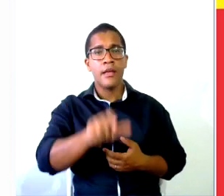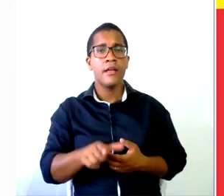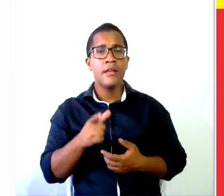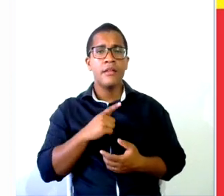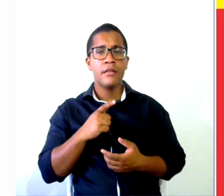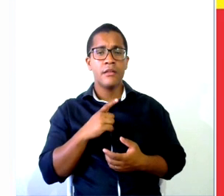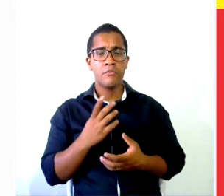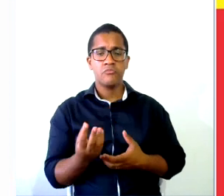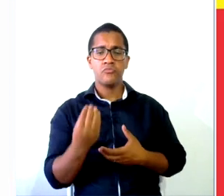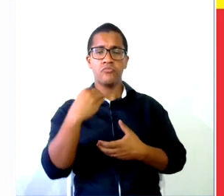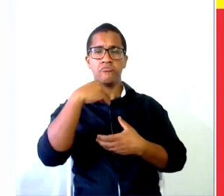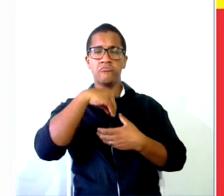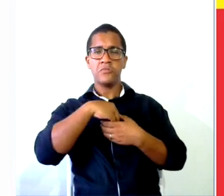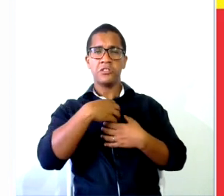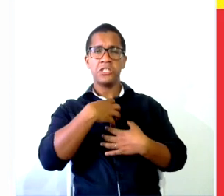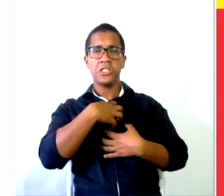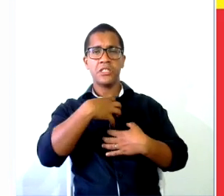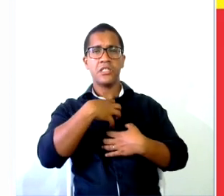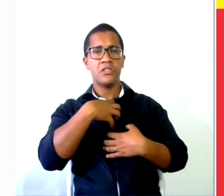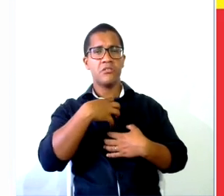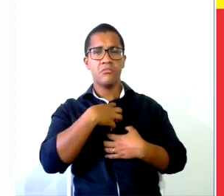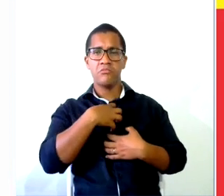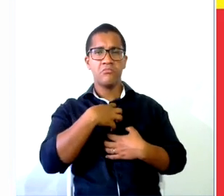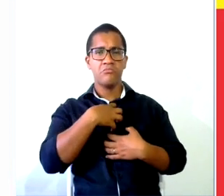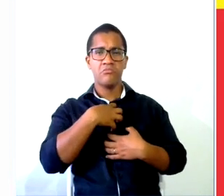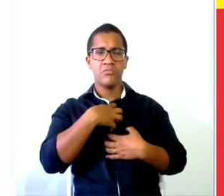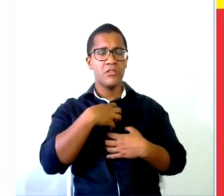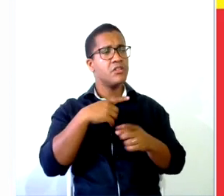alma e tão poucos meios,